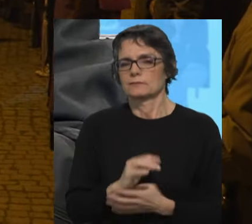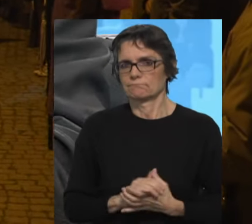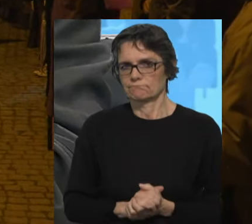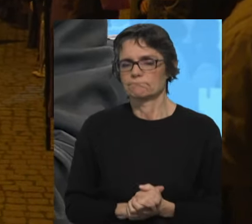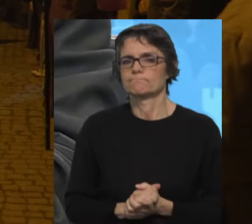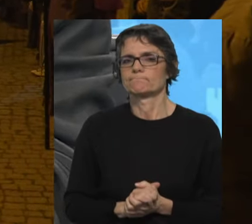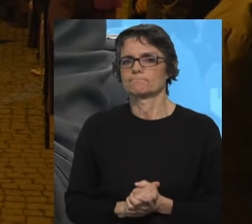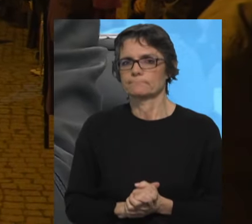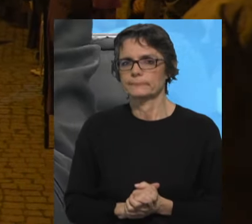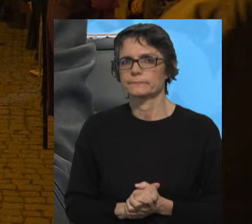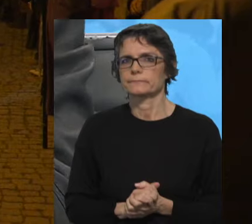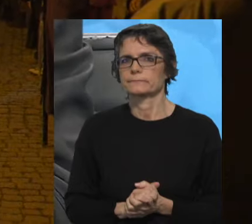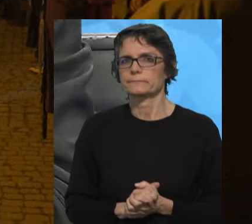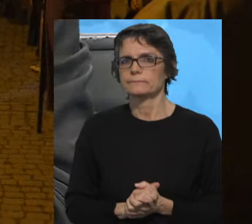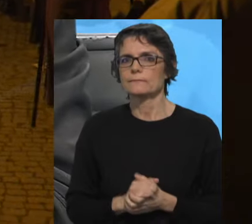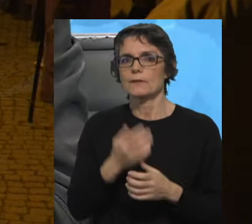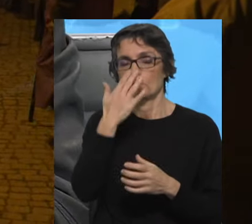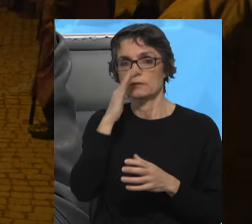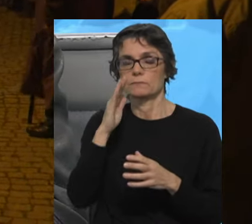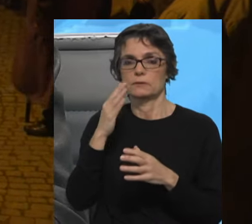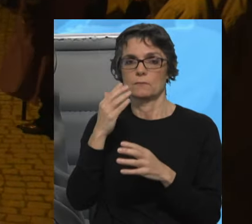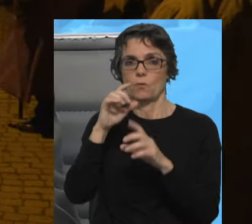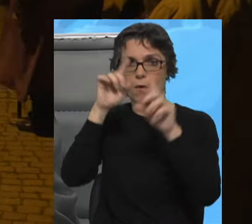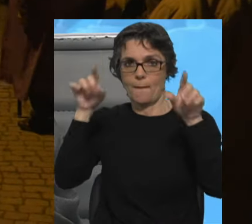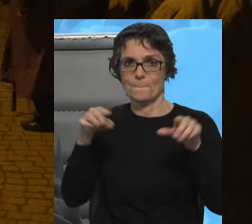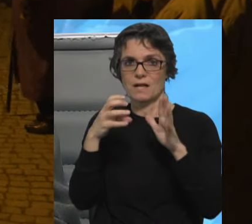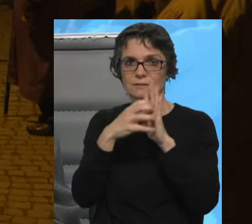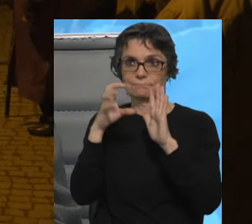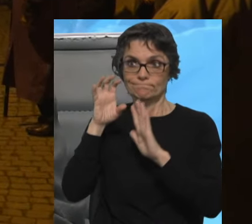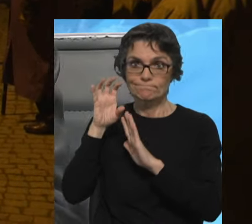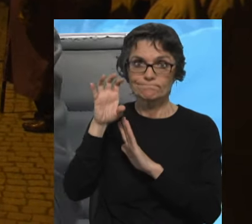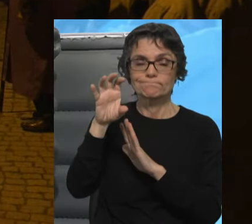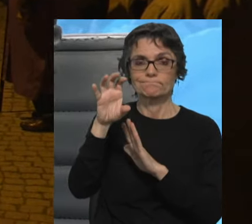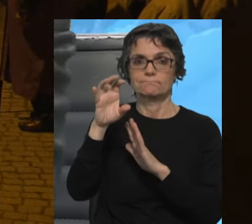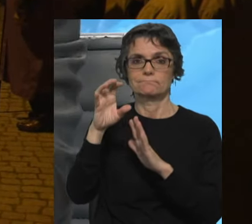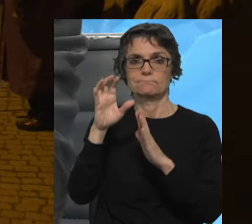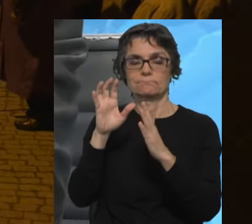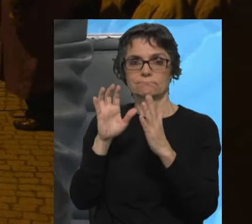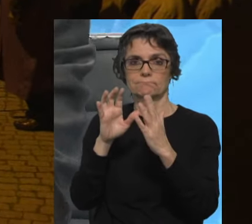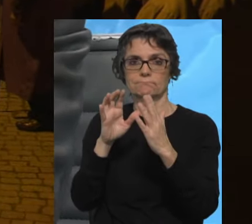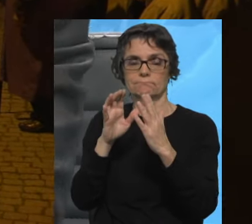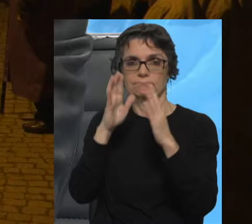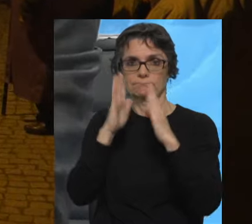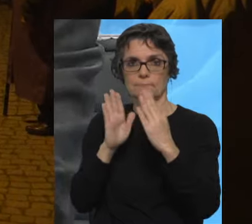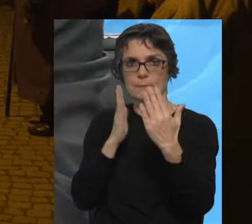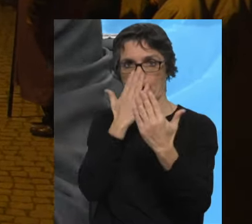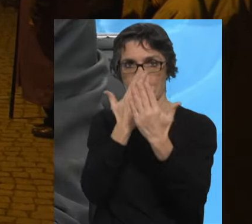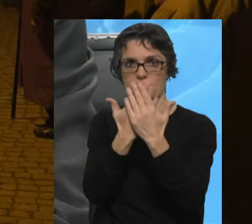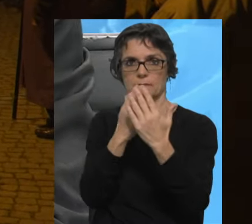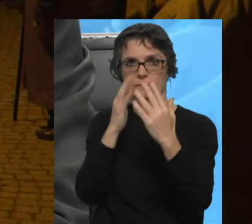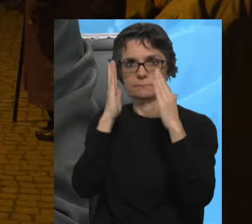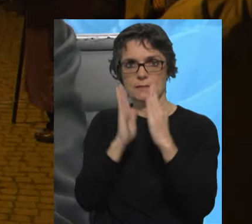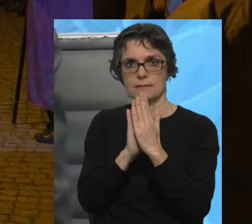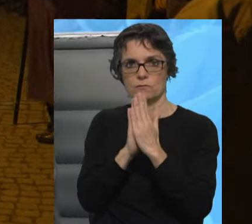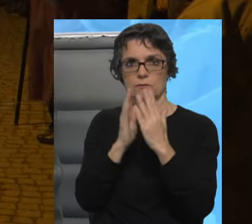que para essa primeira imagem que que que se coloca em frente da senhora portanto está tá em vez de estar o o